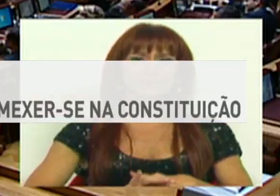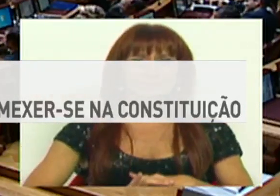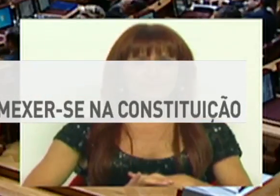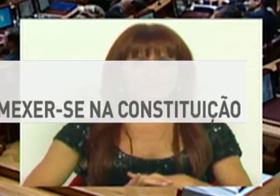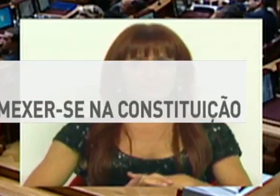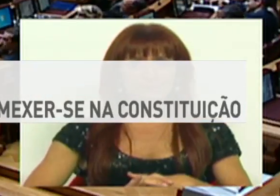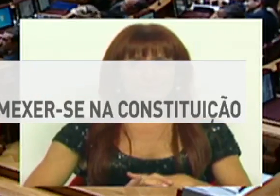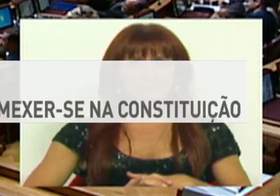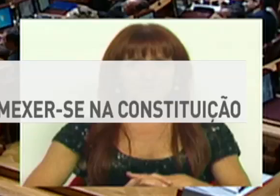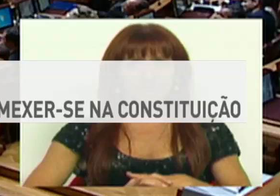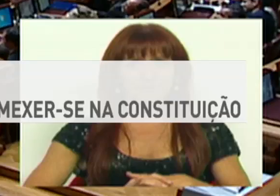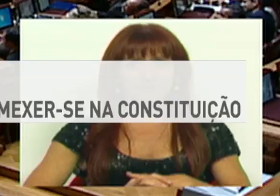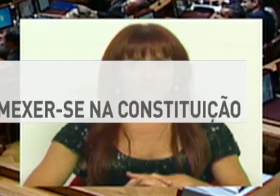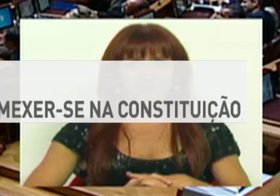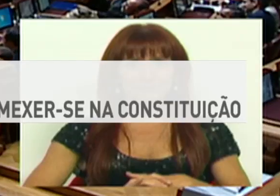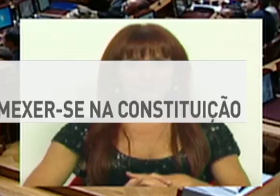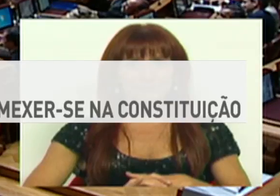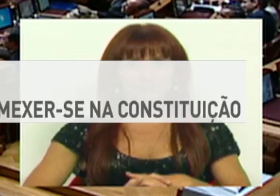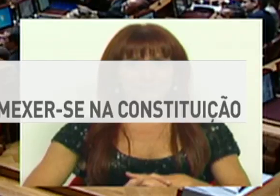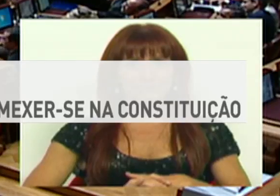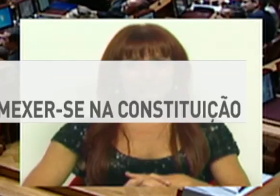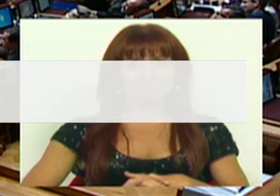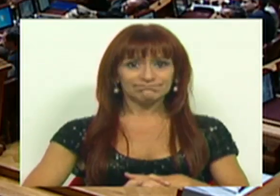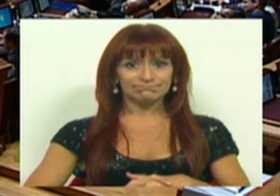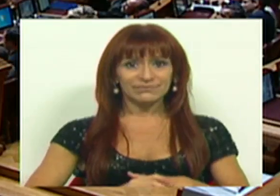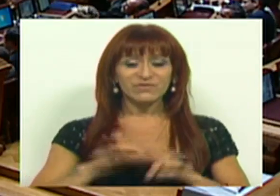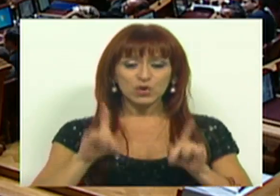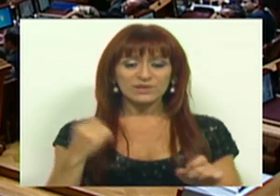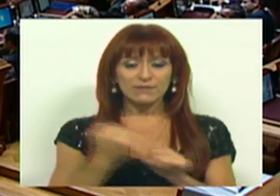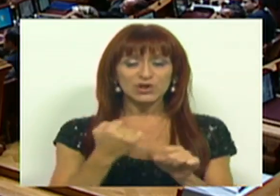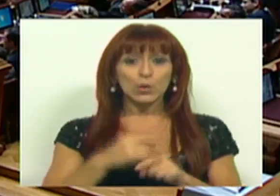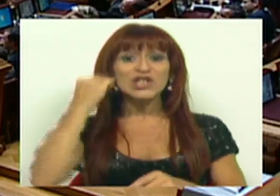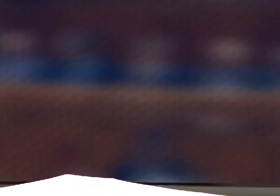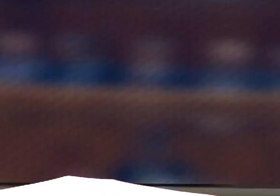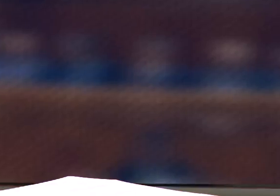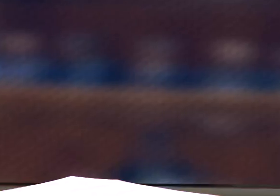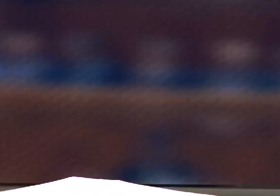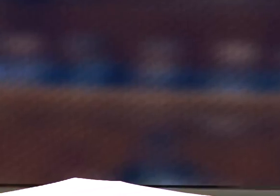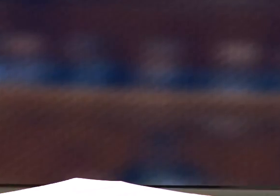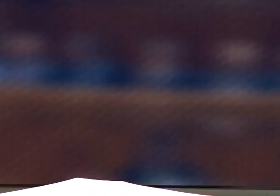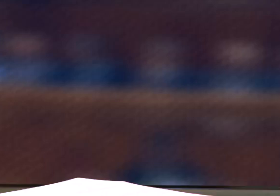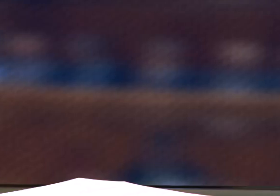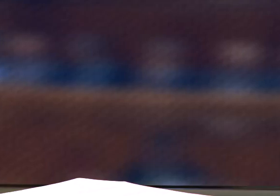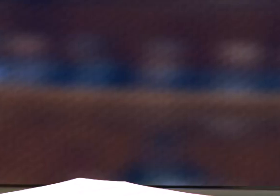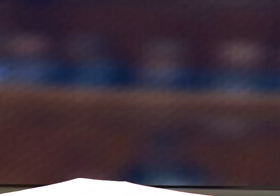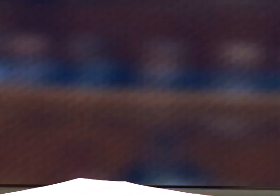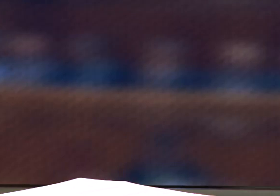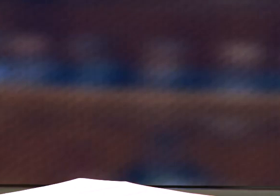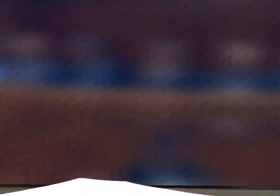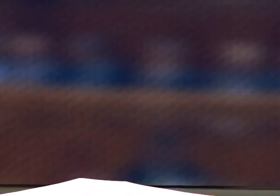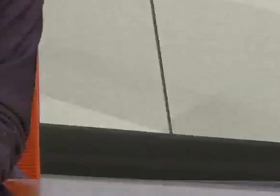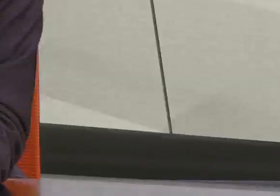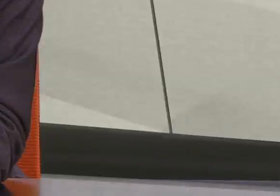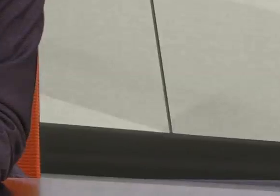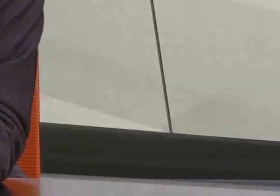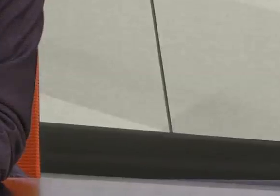PS para reforçar o sim à proposta do Governo foi constante Jaime quezado Eduardo cabrita são convidados